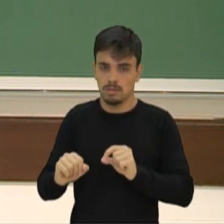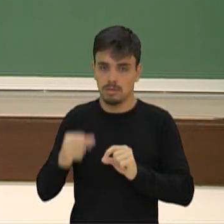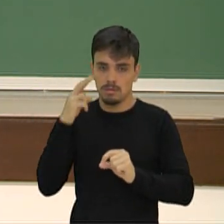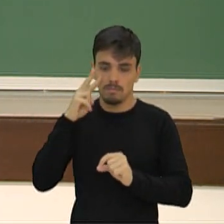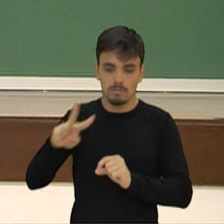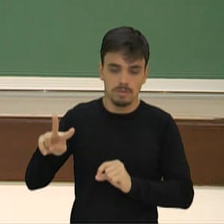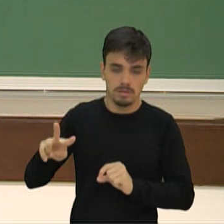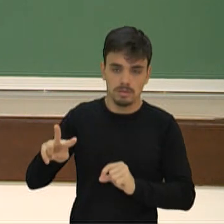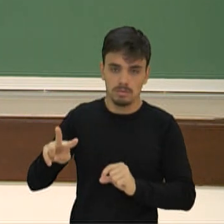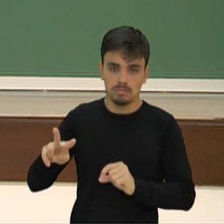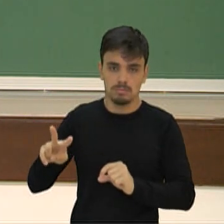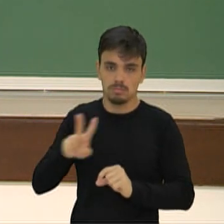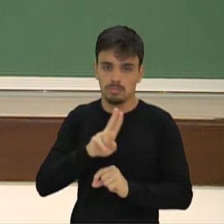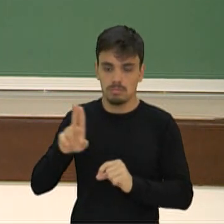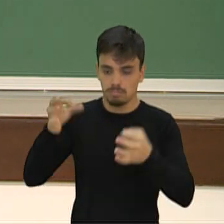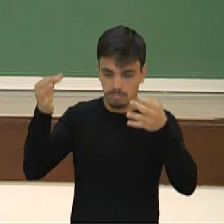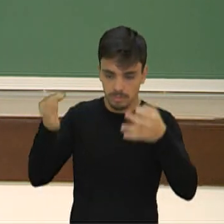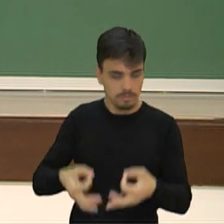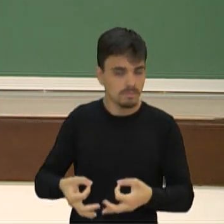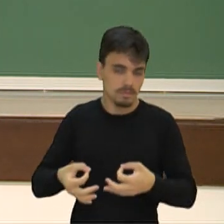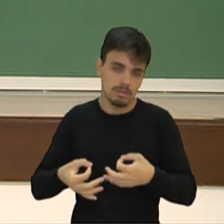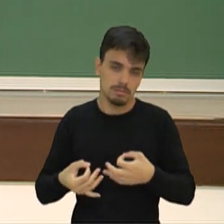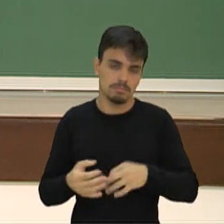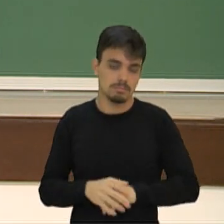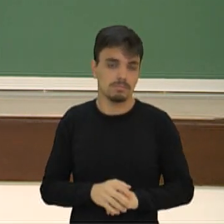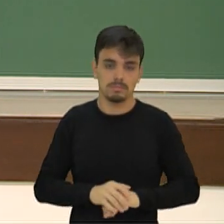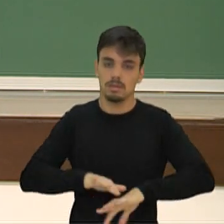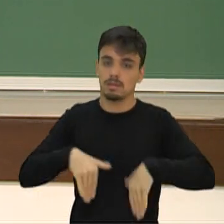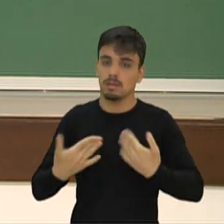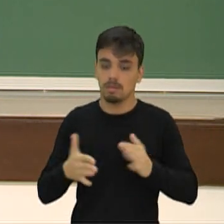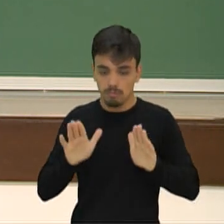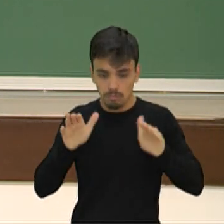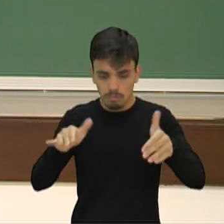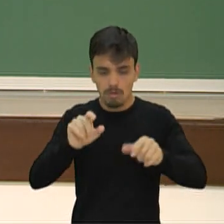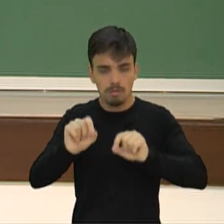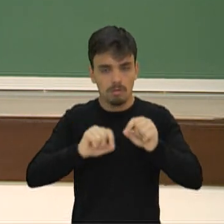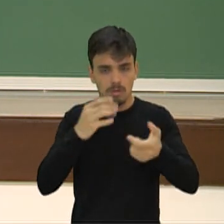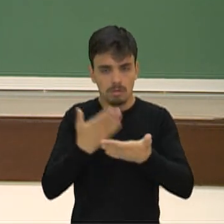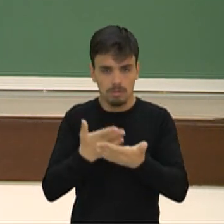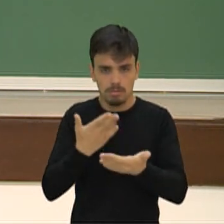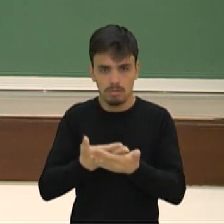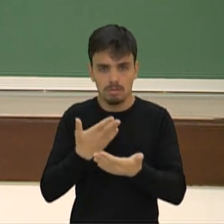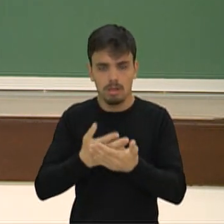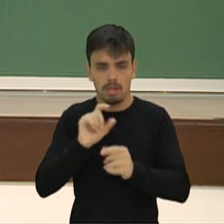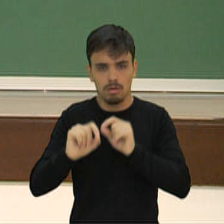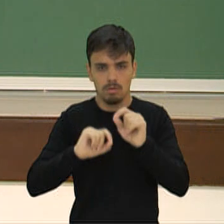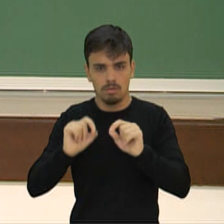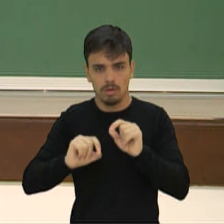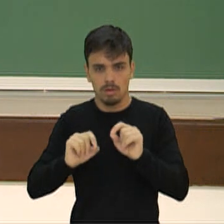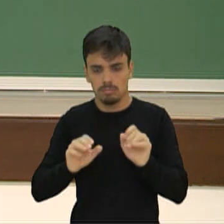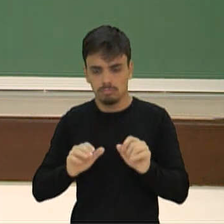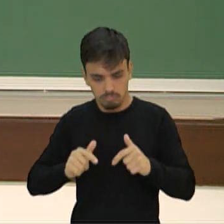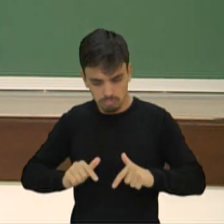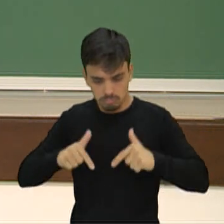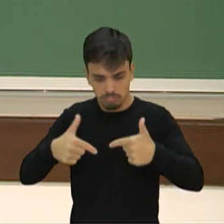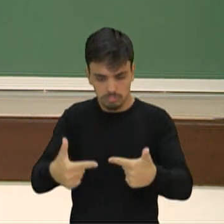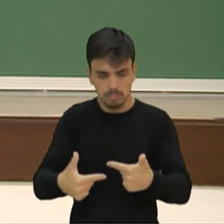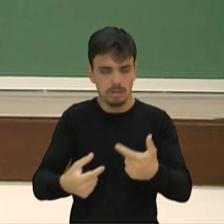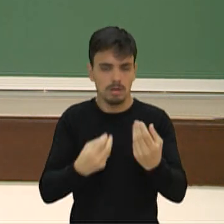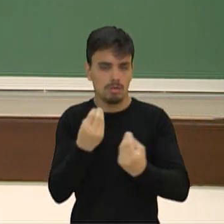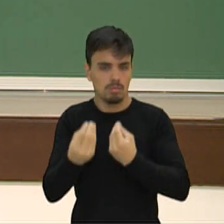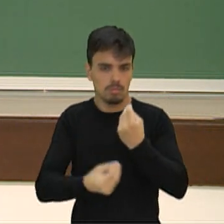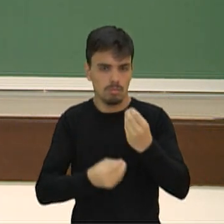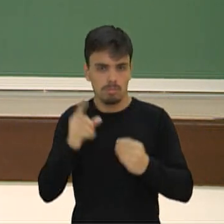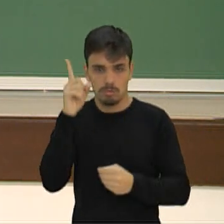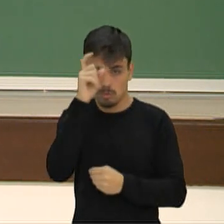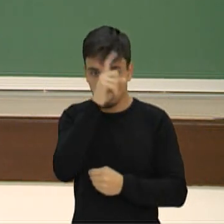na qual chamamos de perfeita, certo? Então o foco dessa aula é trabalharmos ali com algumas formas ali que dificultam o processo